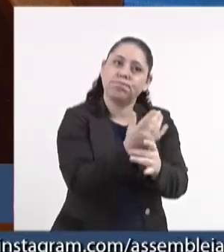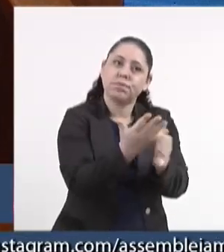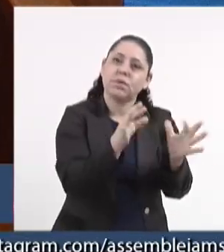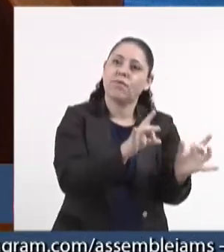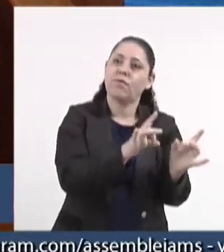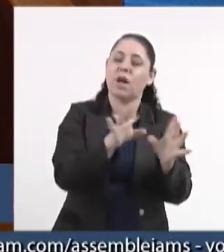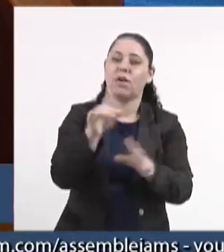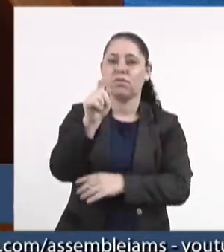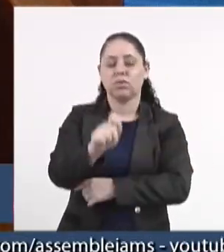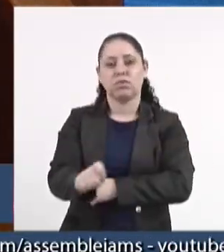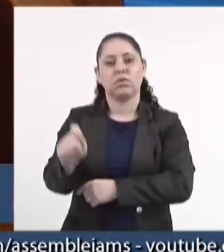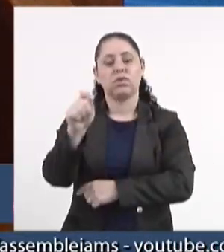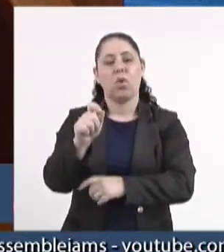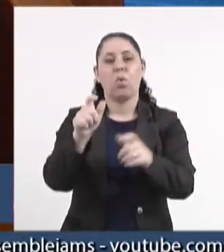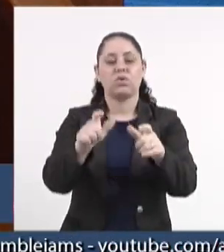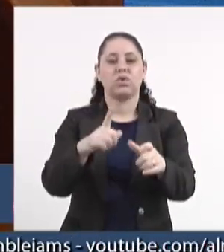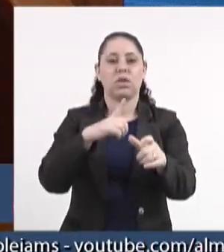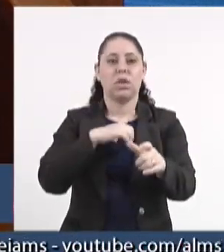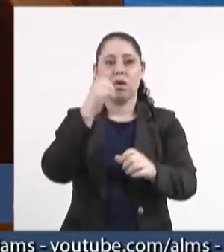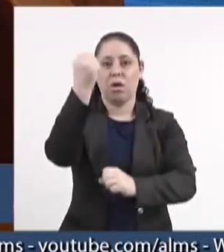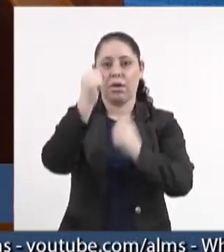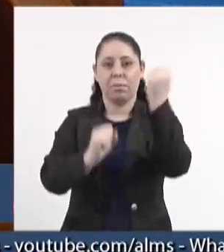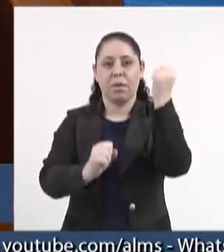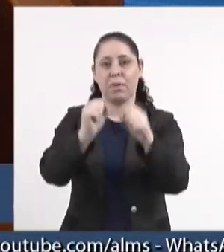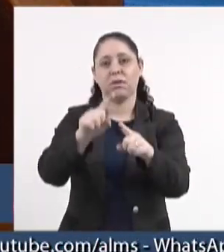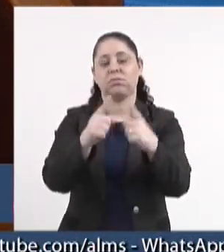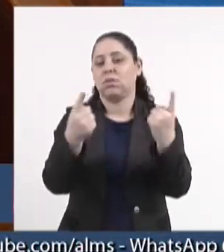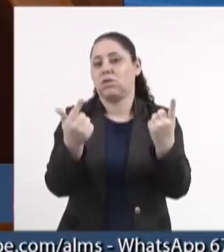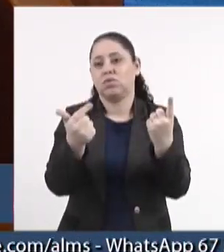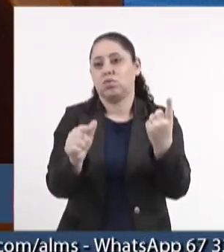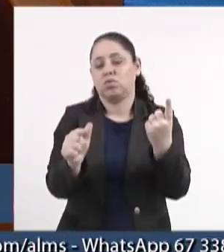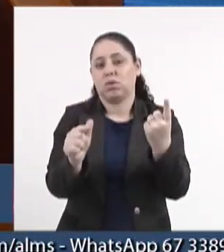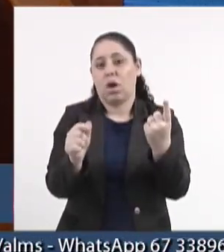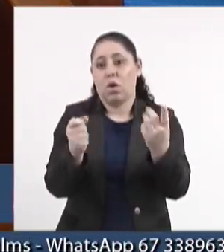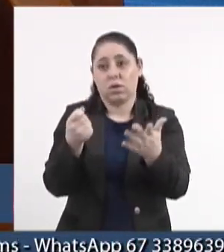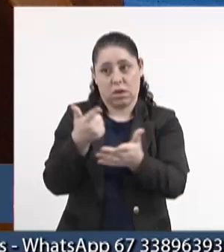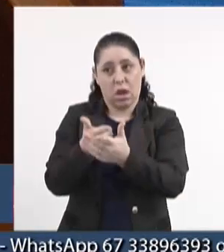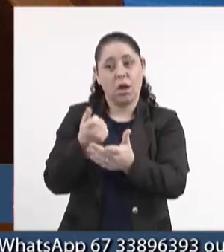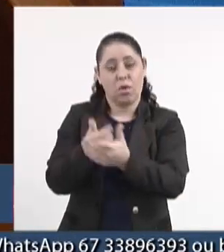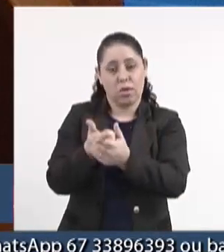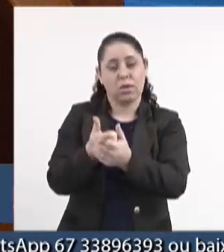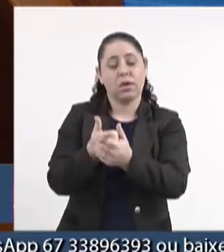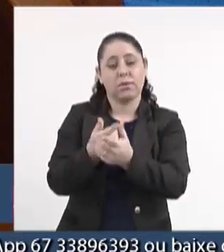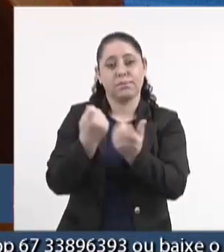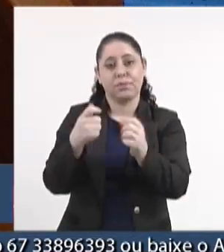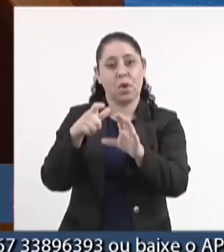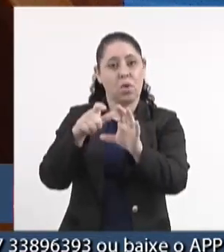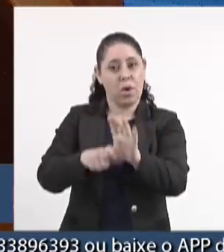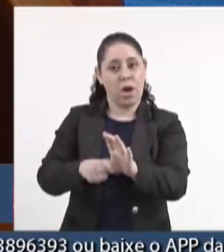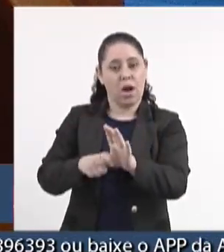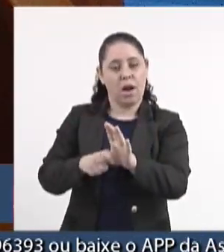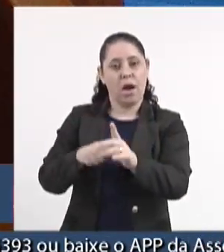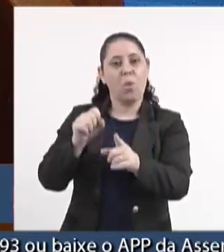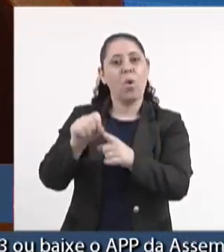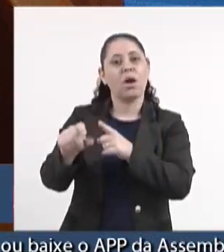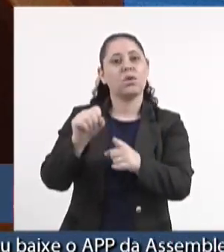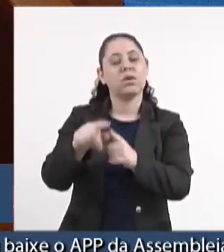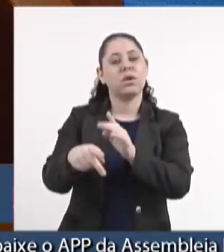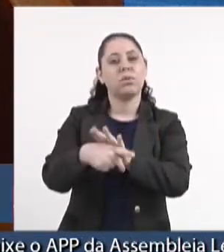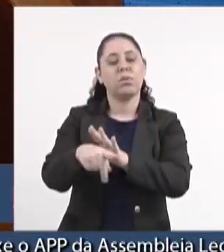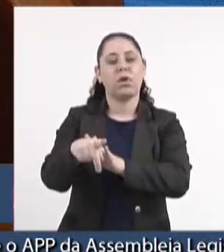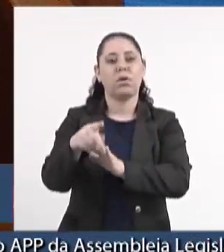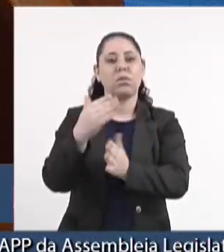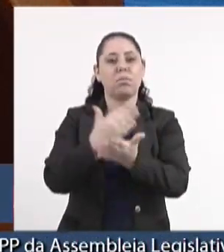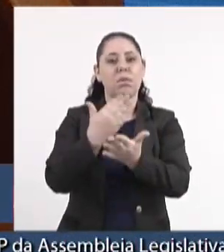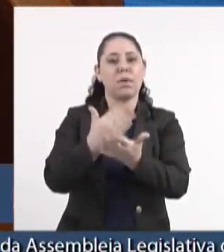uma associação onde ela tem um equipamento, cobra o aluguel ou a